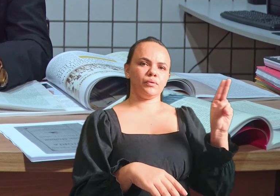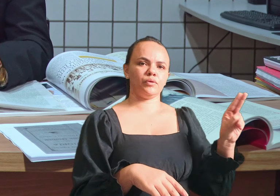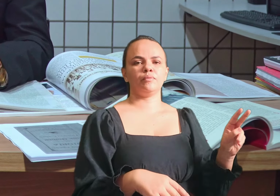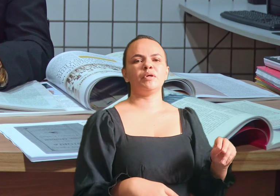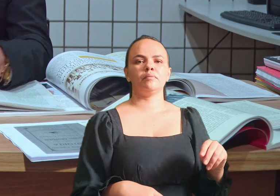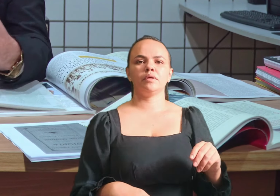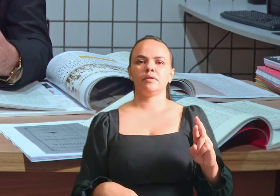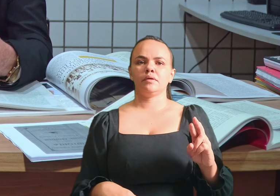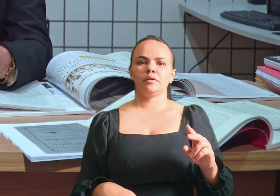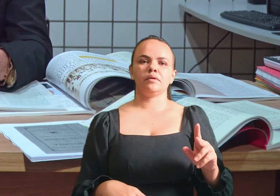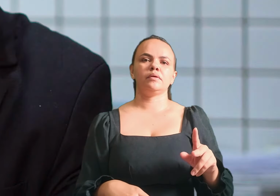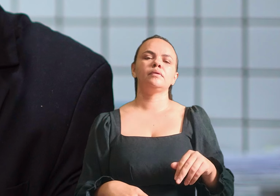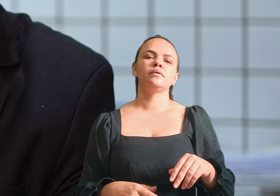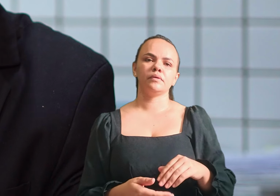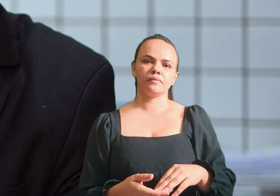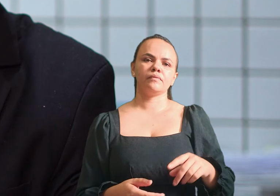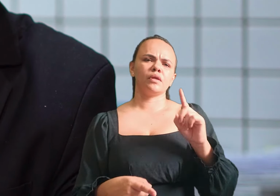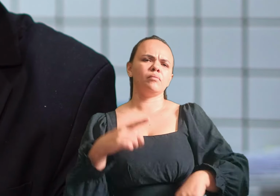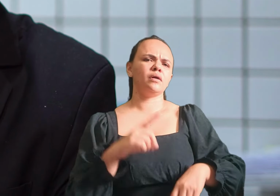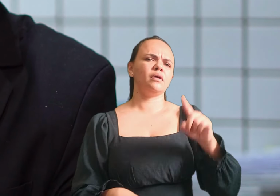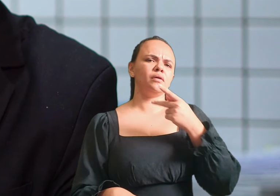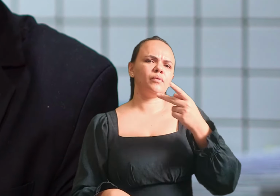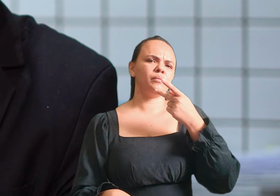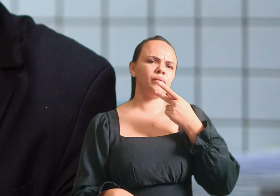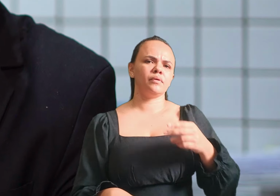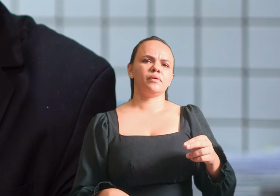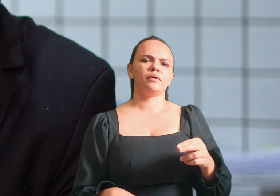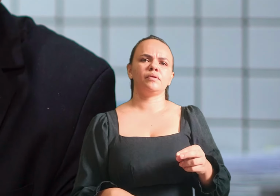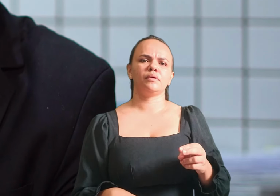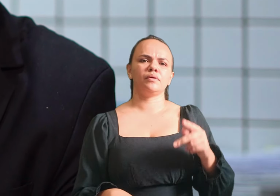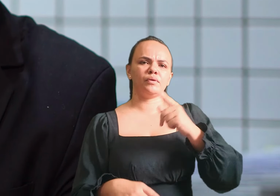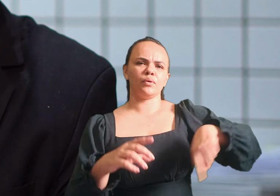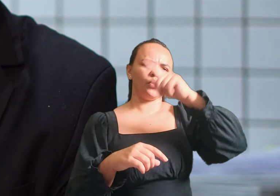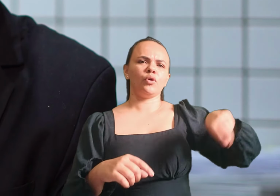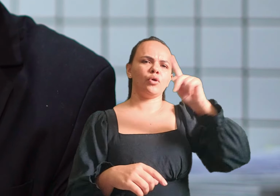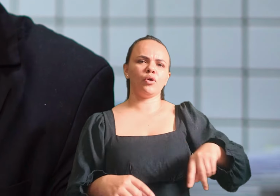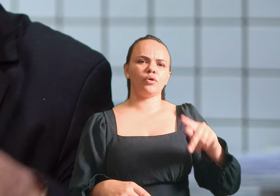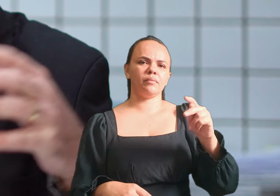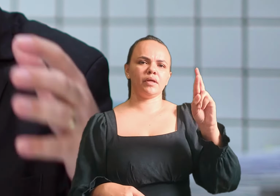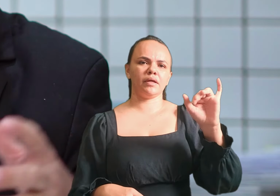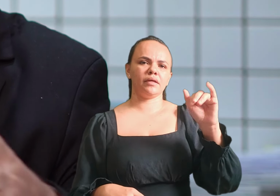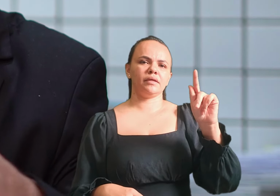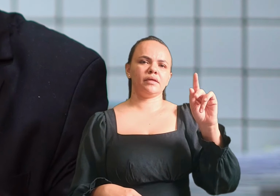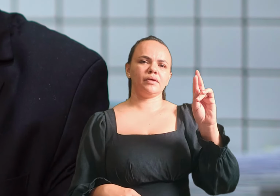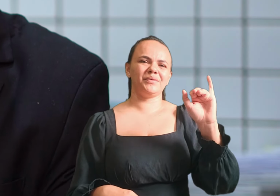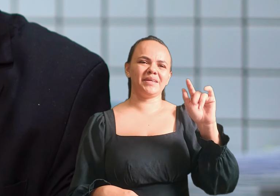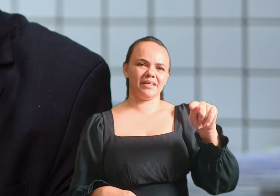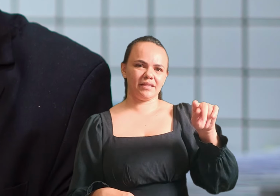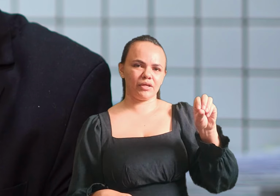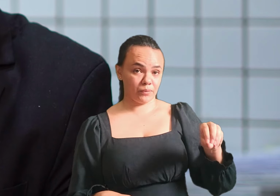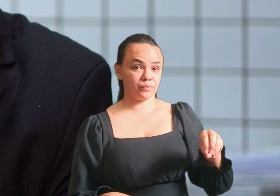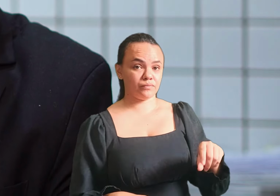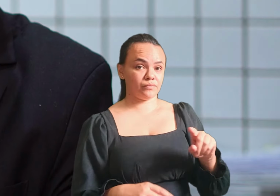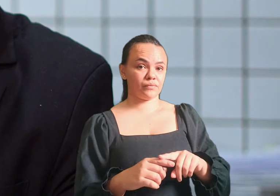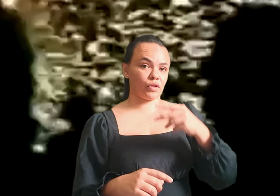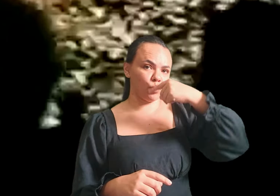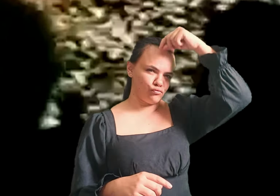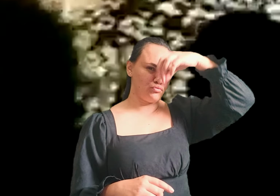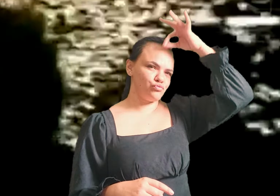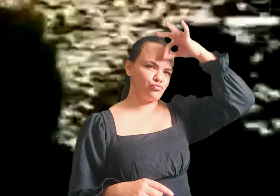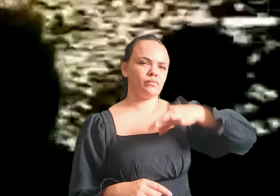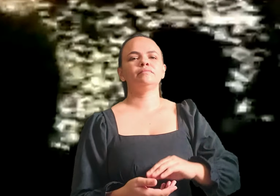pad obviamente que não se podia chamar isso de roda de Seu Priquito mas só que a girândola ela tinha uma